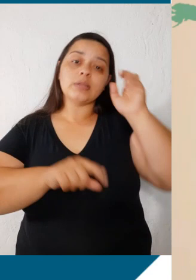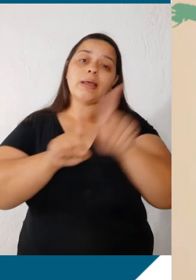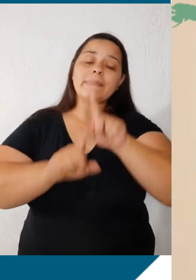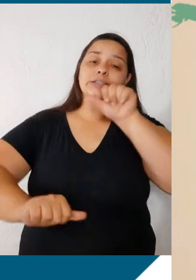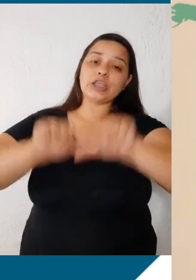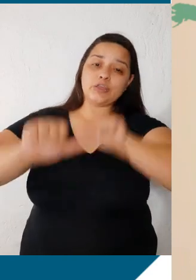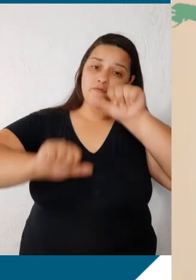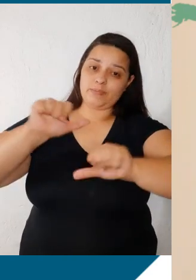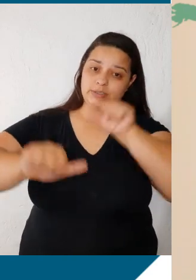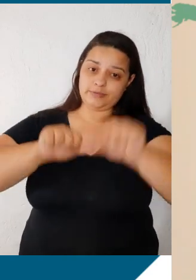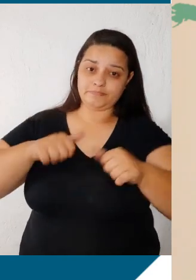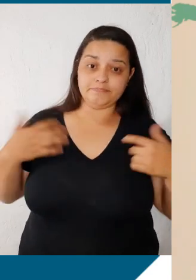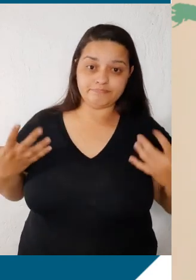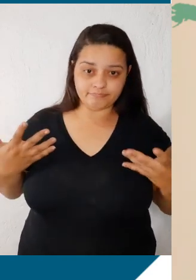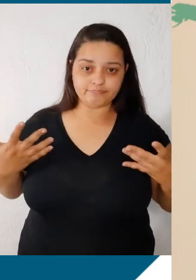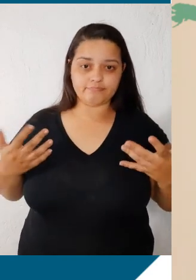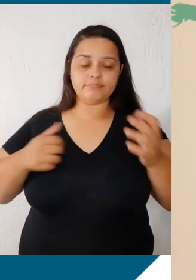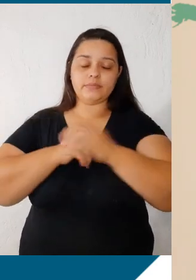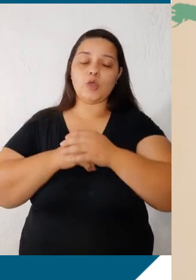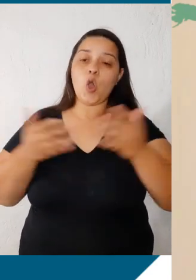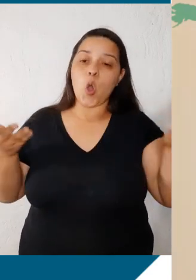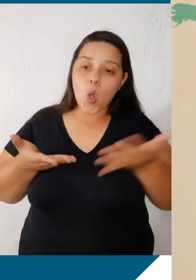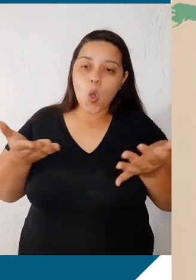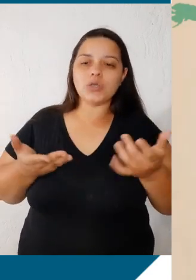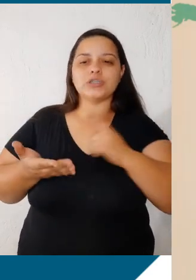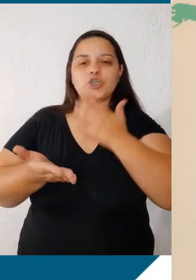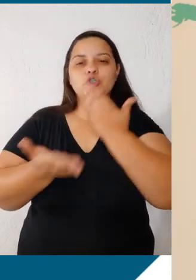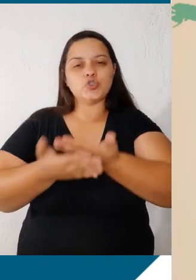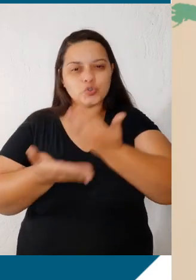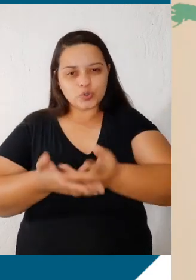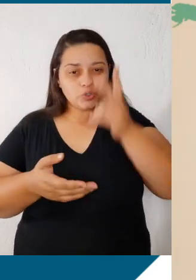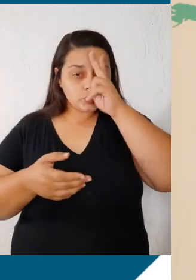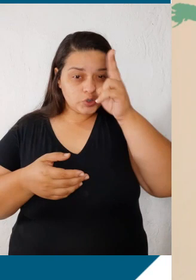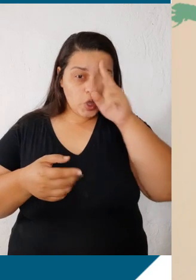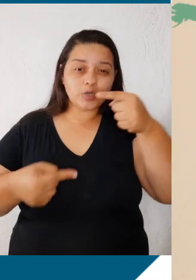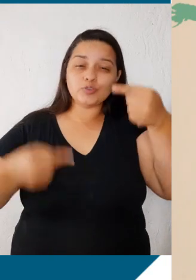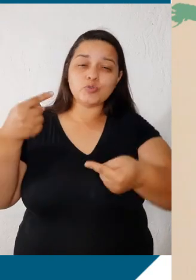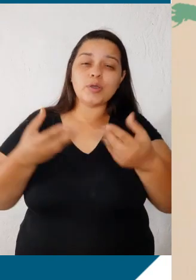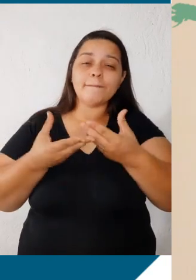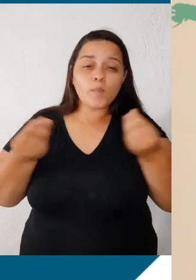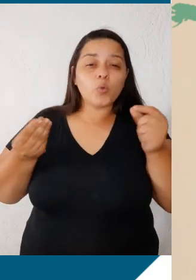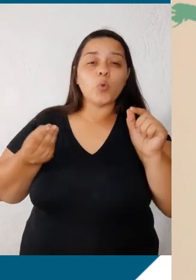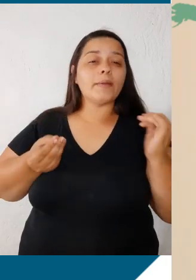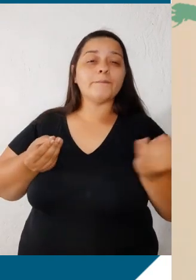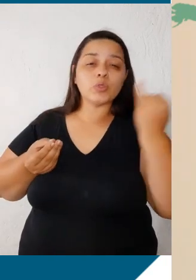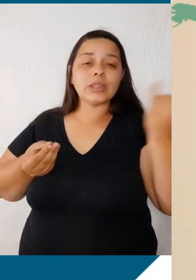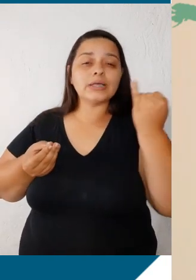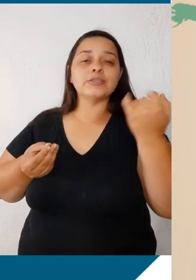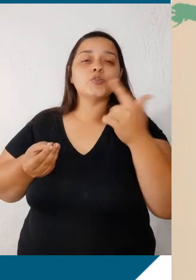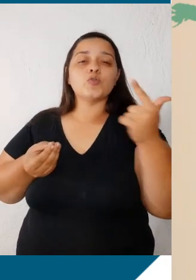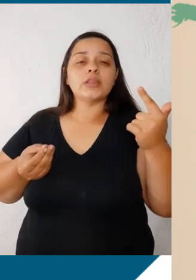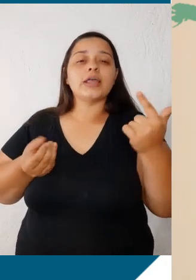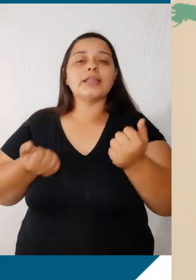suas transformações. Ao lado disso, hoje, nos estudos de história, discute-se muito a importância de não